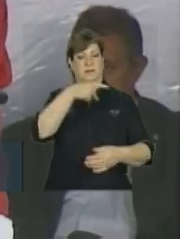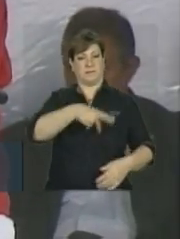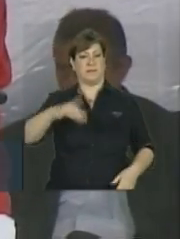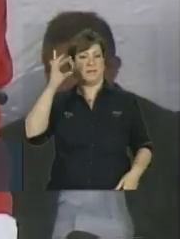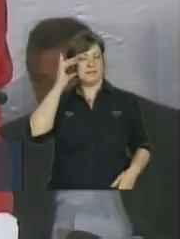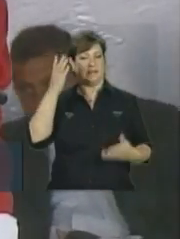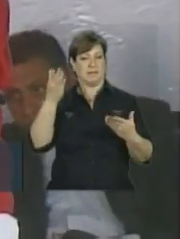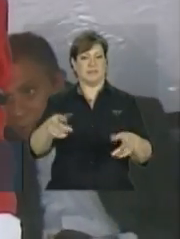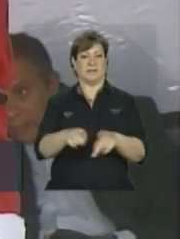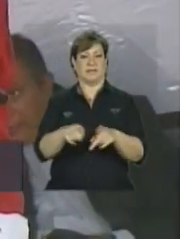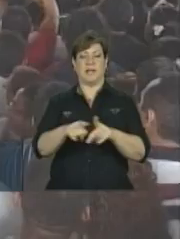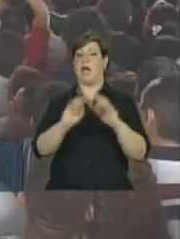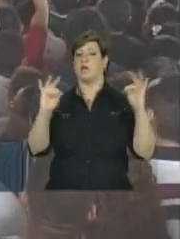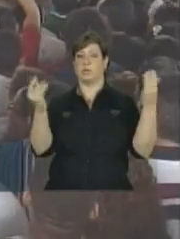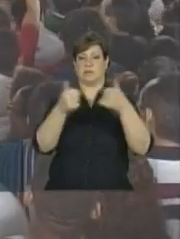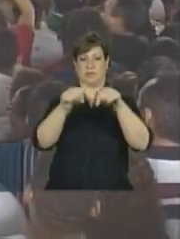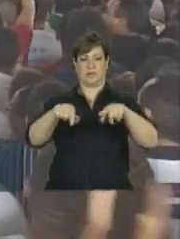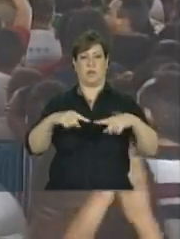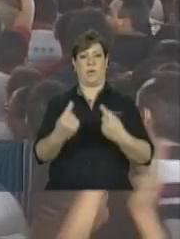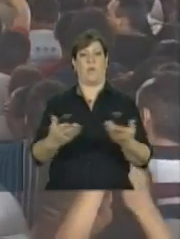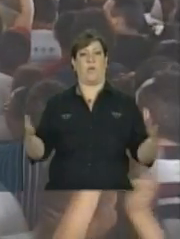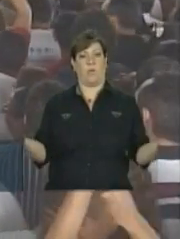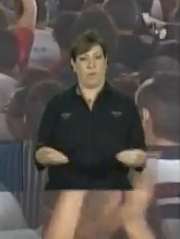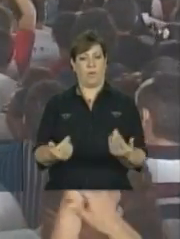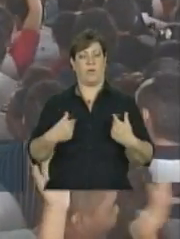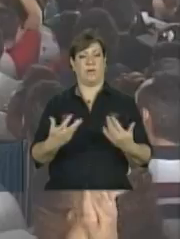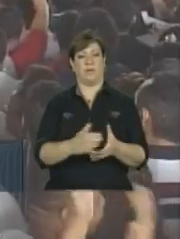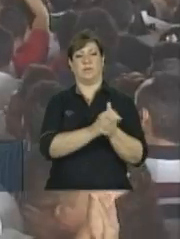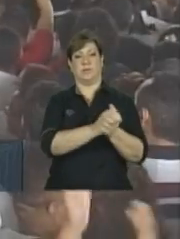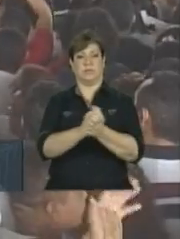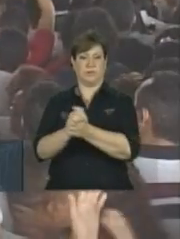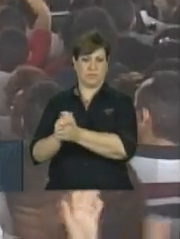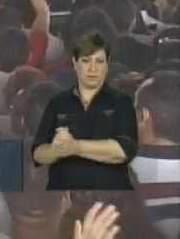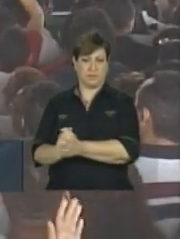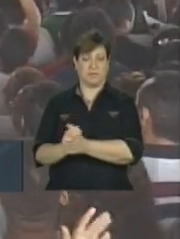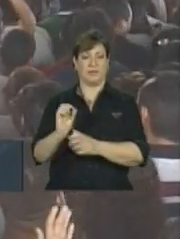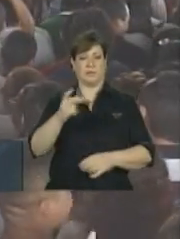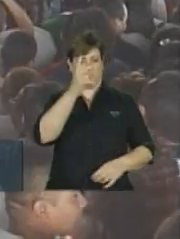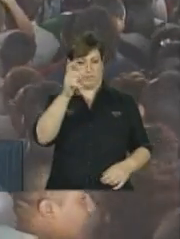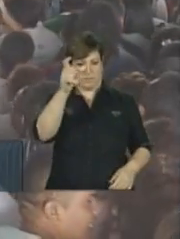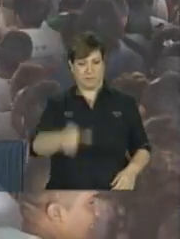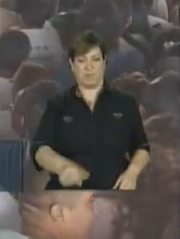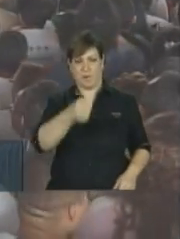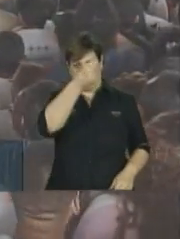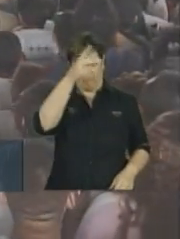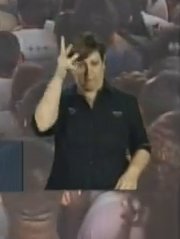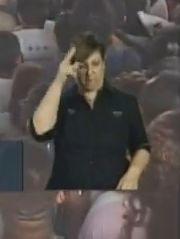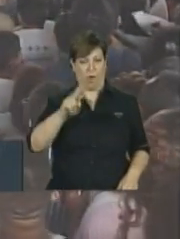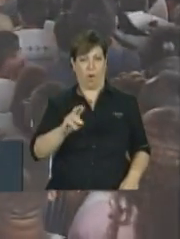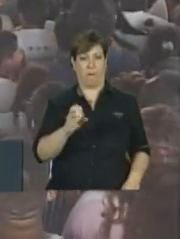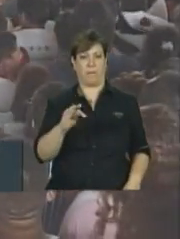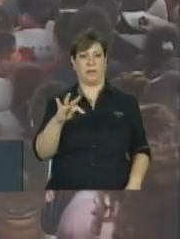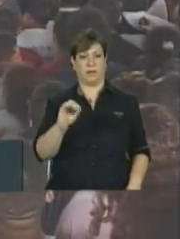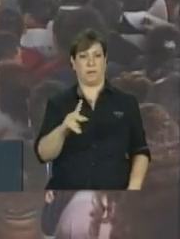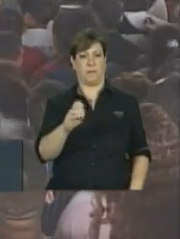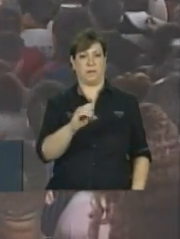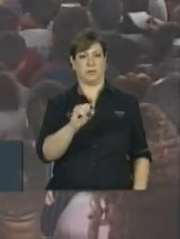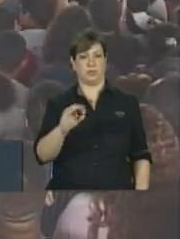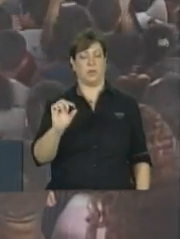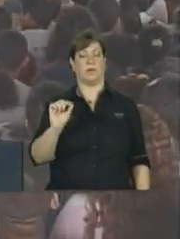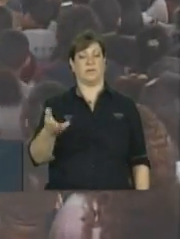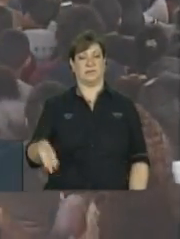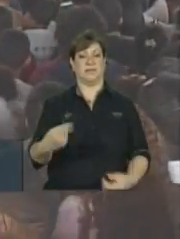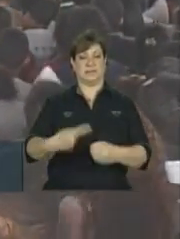Dilma Rousseff e a todos que aqui estão, que eu quero cumprimentar na pessoa do prefeito Roberto Pessoa, prefeito de